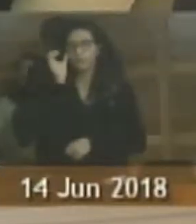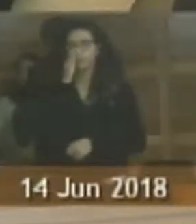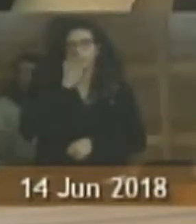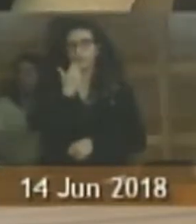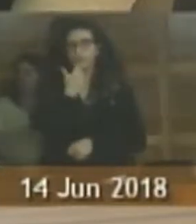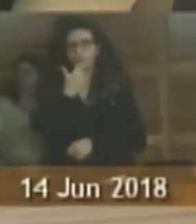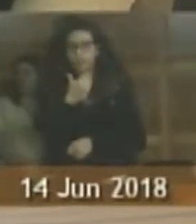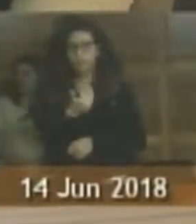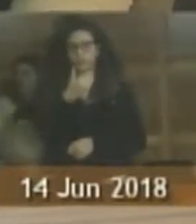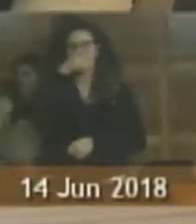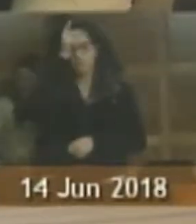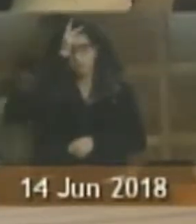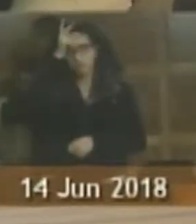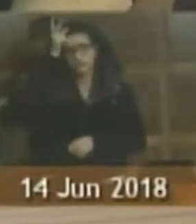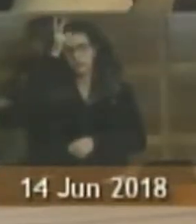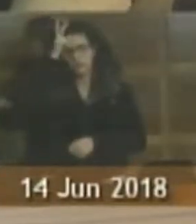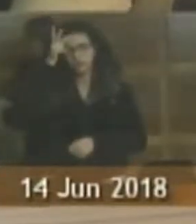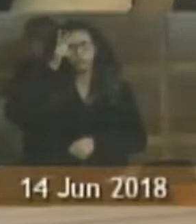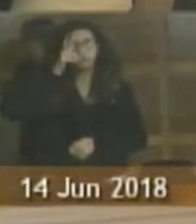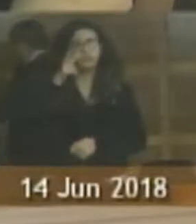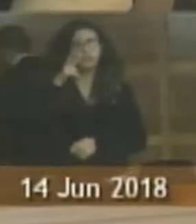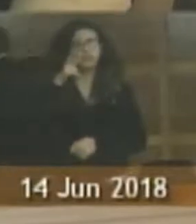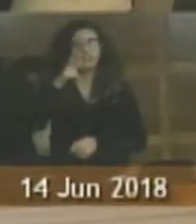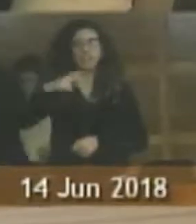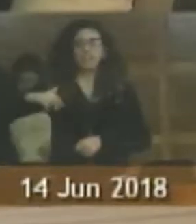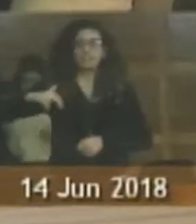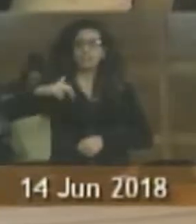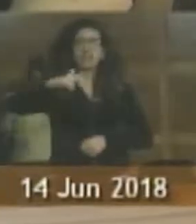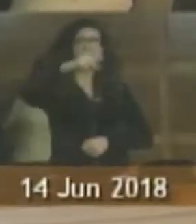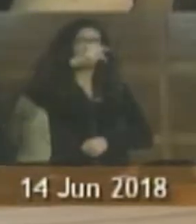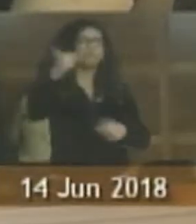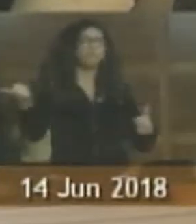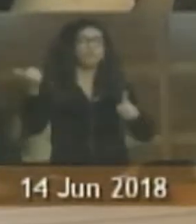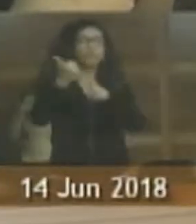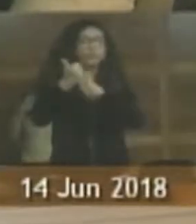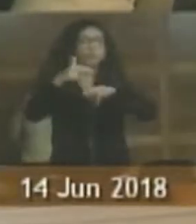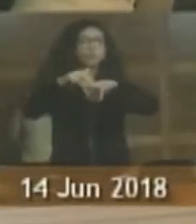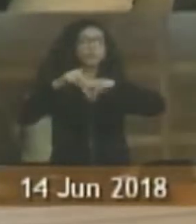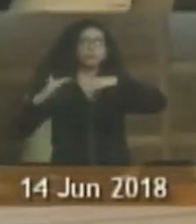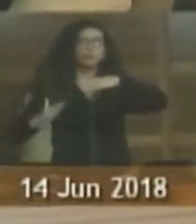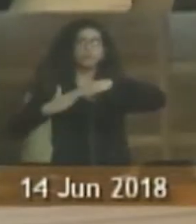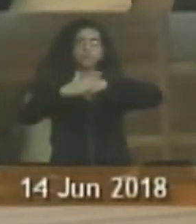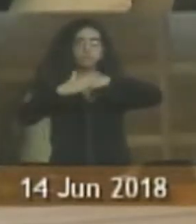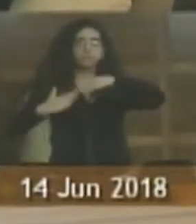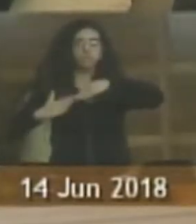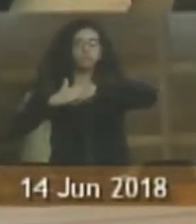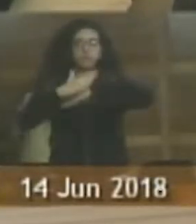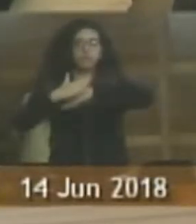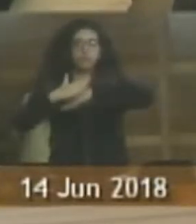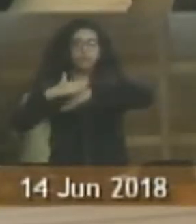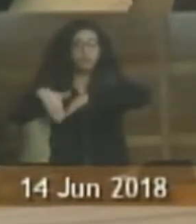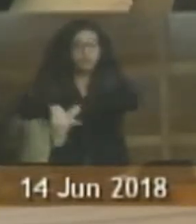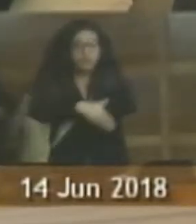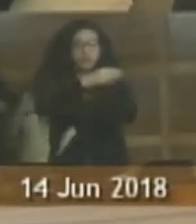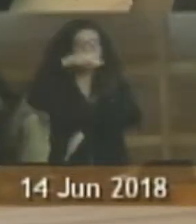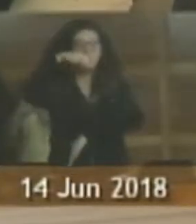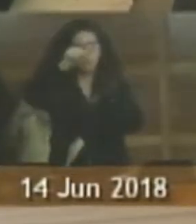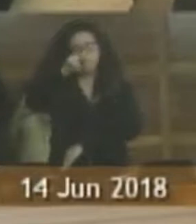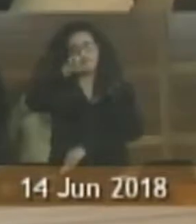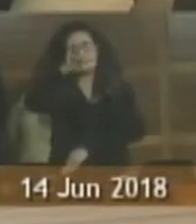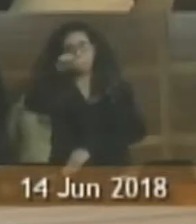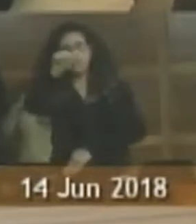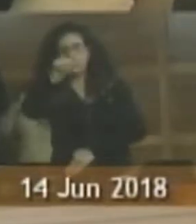indicando ao prefeito municipal a retirada da escada com a substituição por rampa de asfalto na lateral da rua Maria Amélia, no